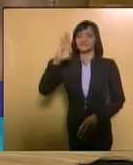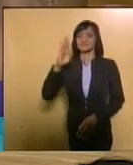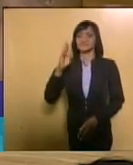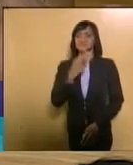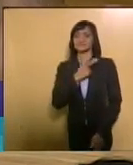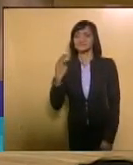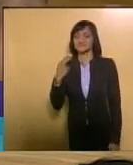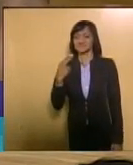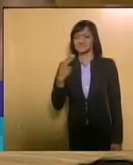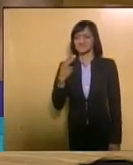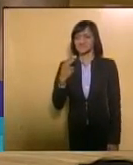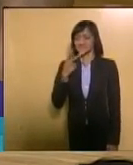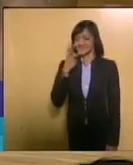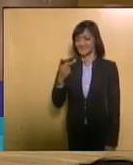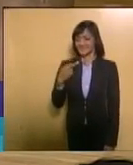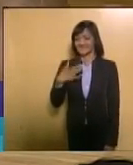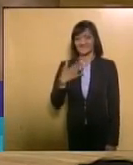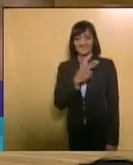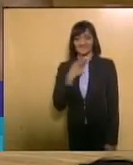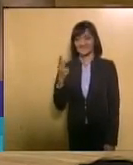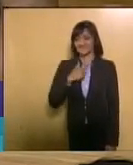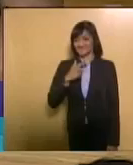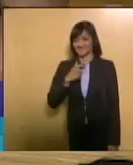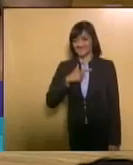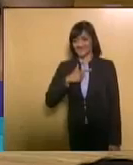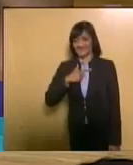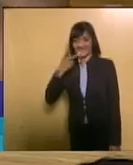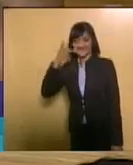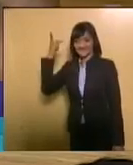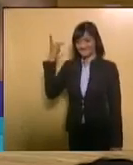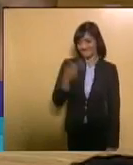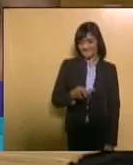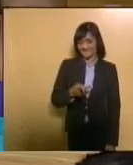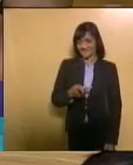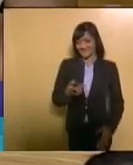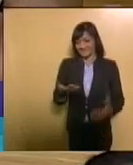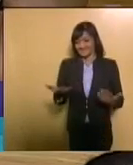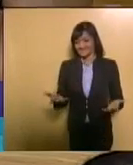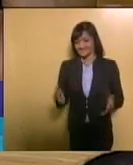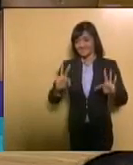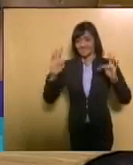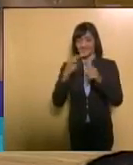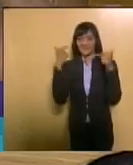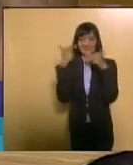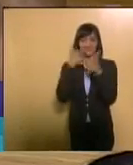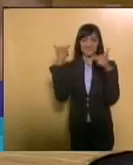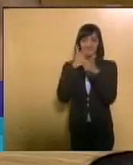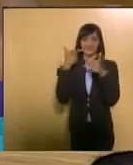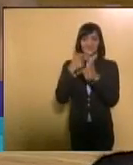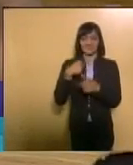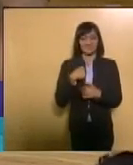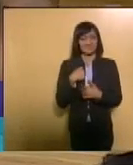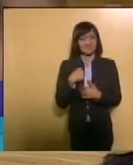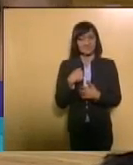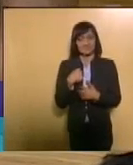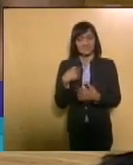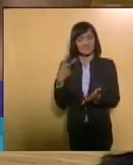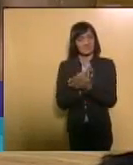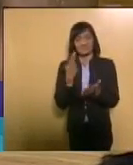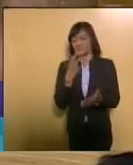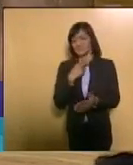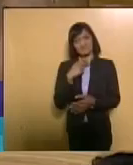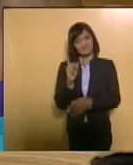meu nome ela disse que o meu nome era feio feito deu um chingamento E os menino começou todo mundo a rir de mim que eu acho que isso não pode acontecer com nenhum